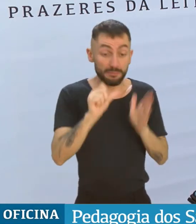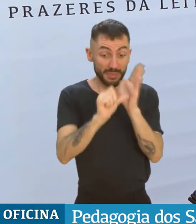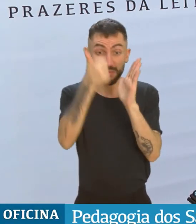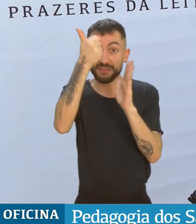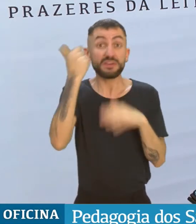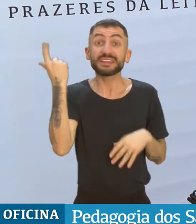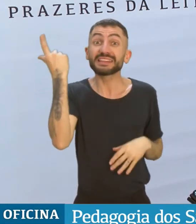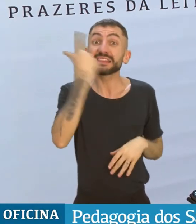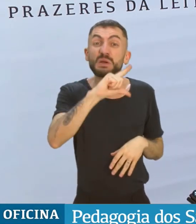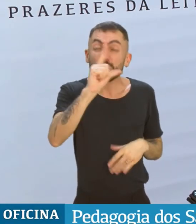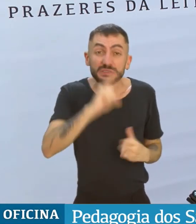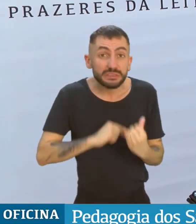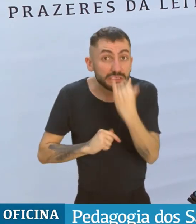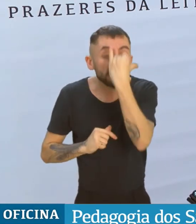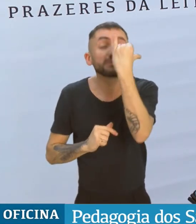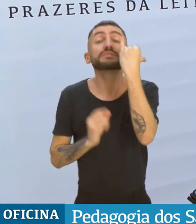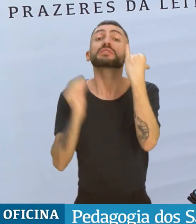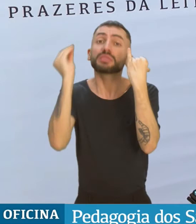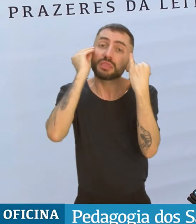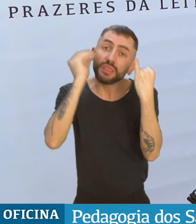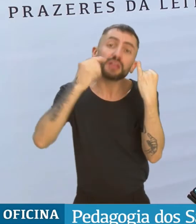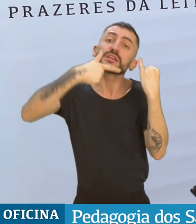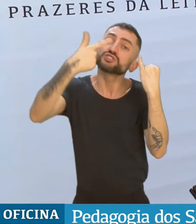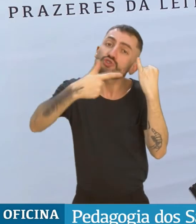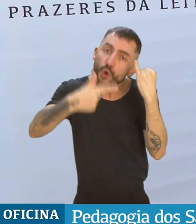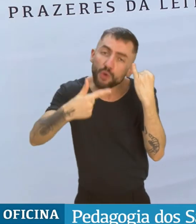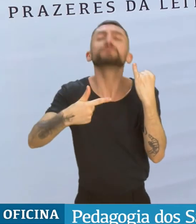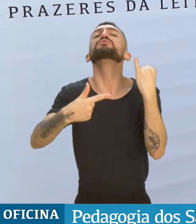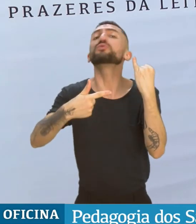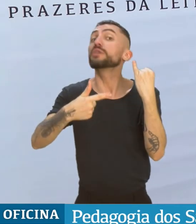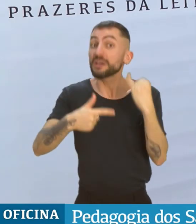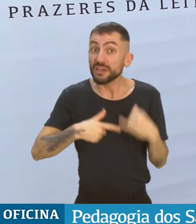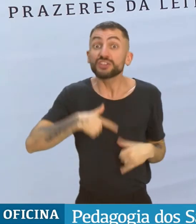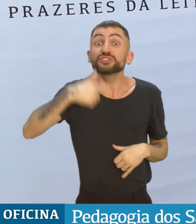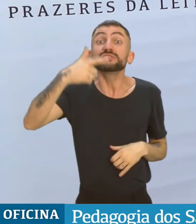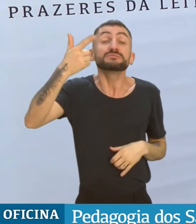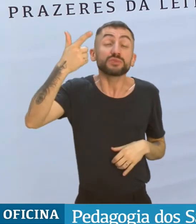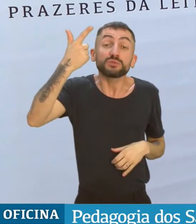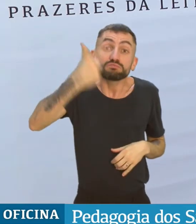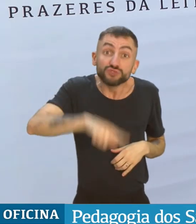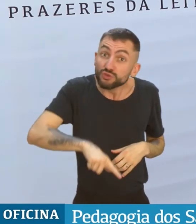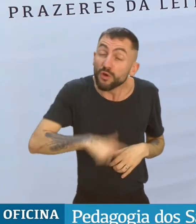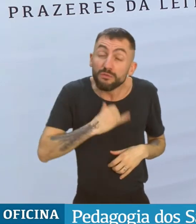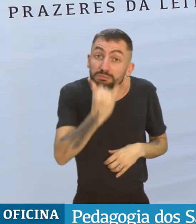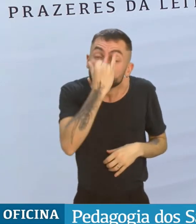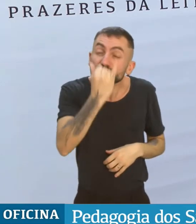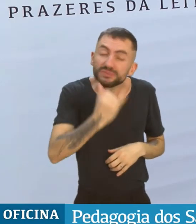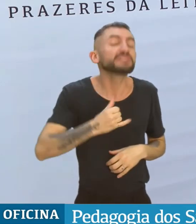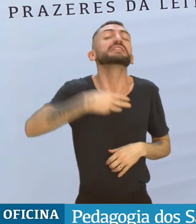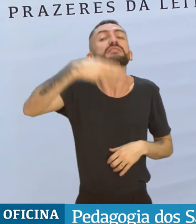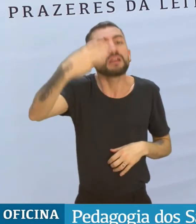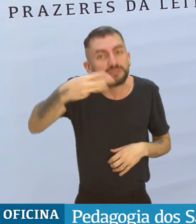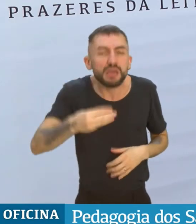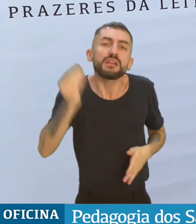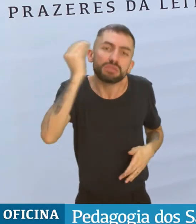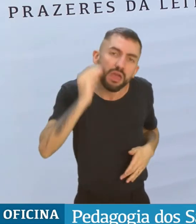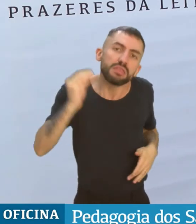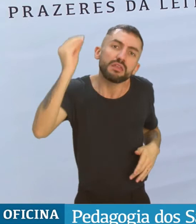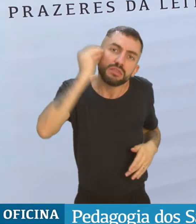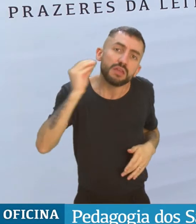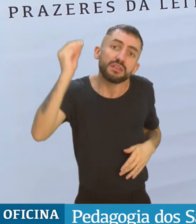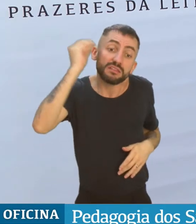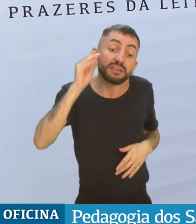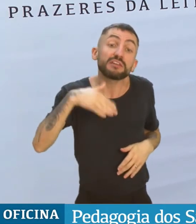primeira vez, tente a segunda. Não deu certo a terceira? Tente. Quando que vai dar certo? Não